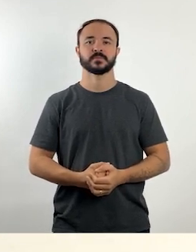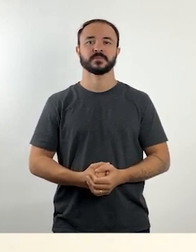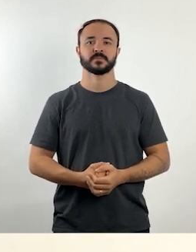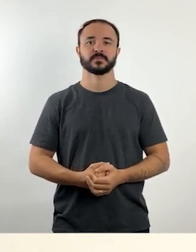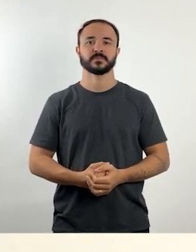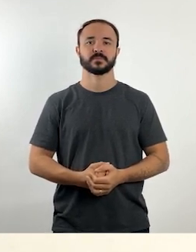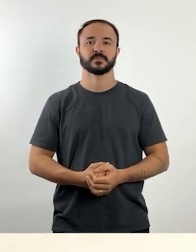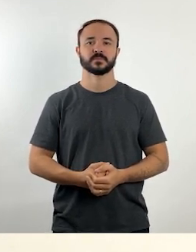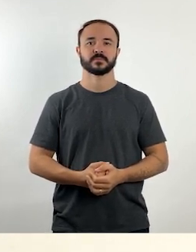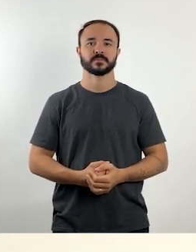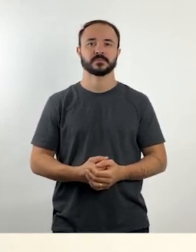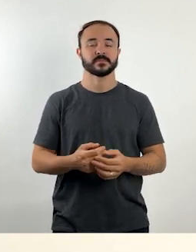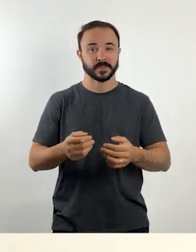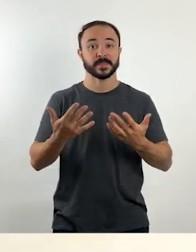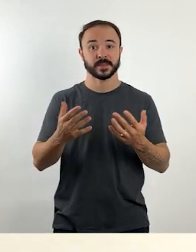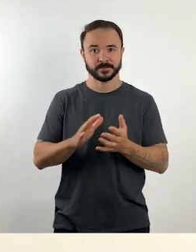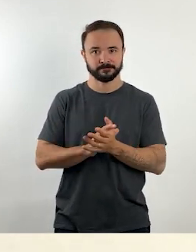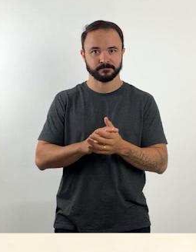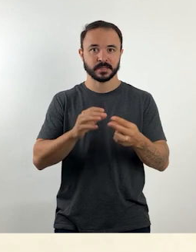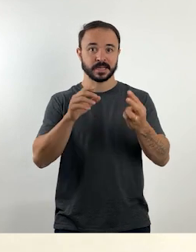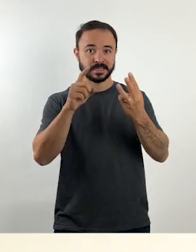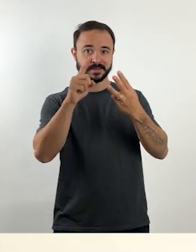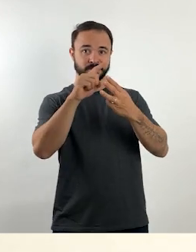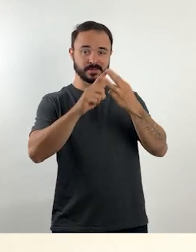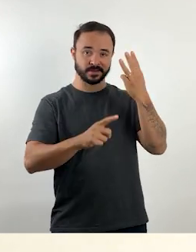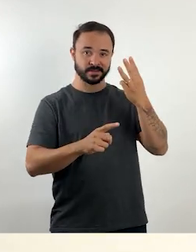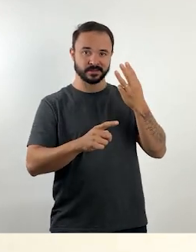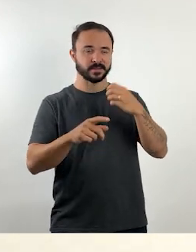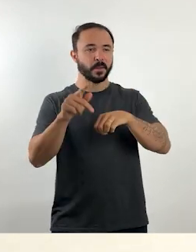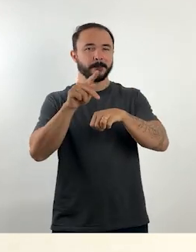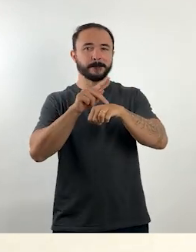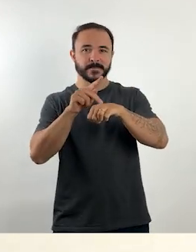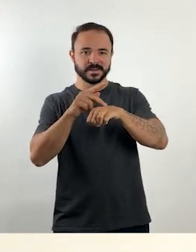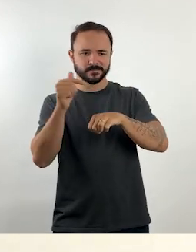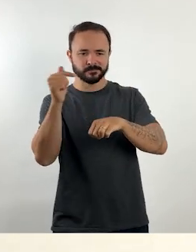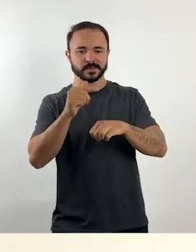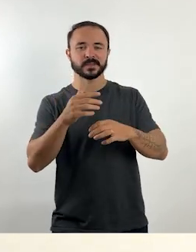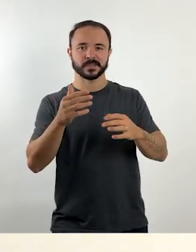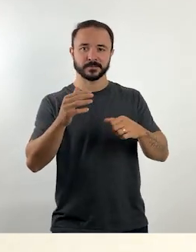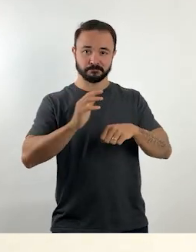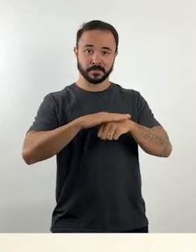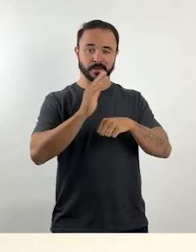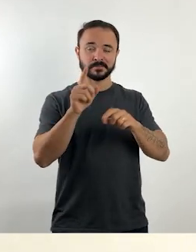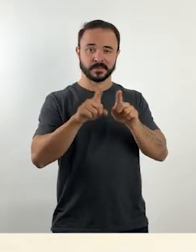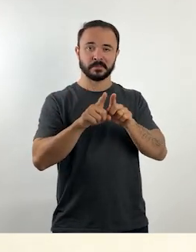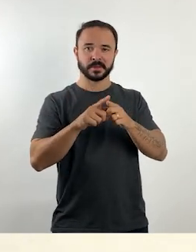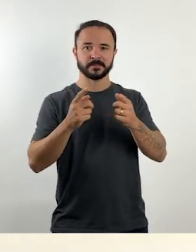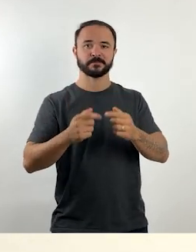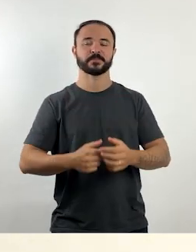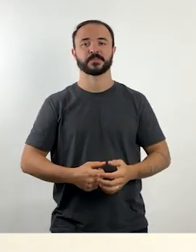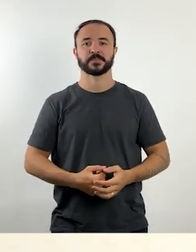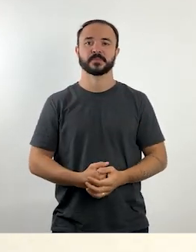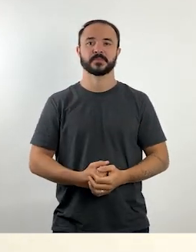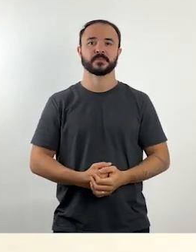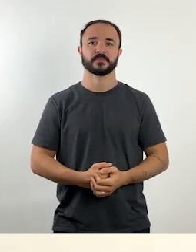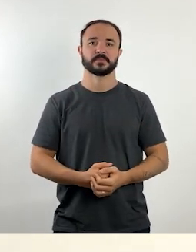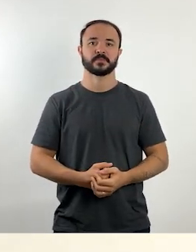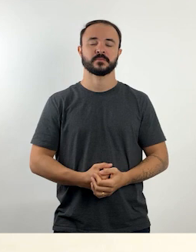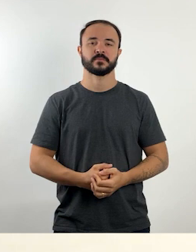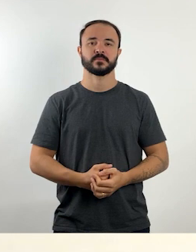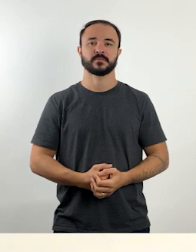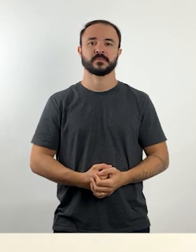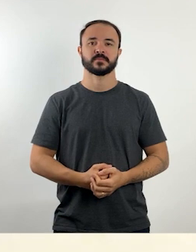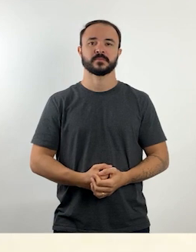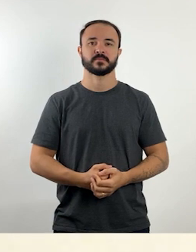E aí, eu coloco mais 3 pinos pretos aqui na ponta de cada uma